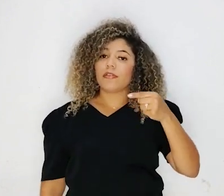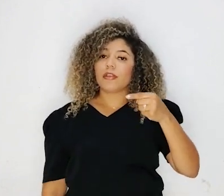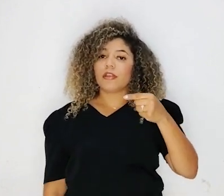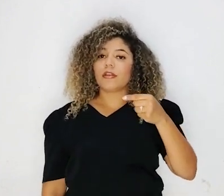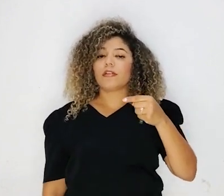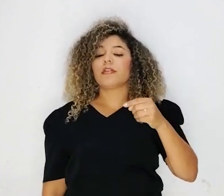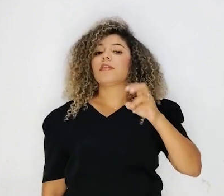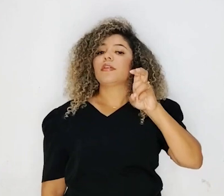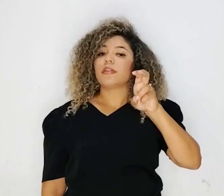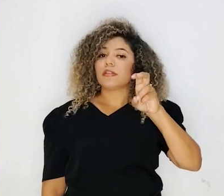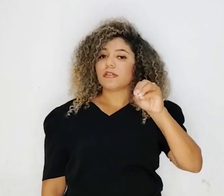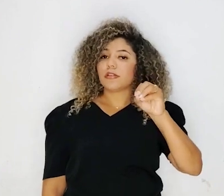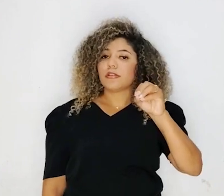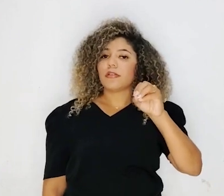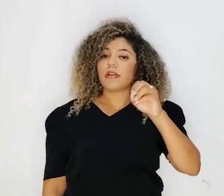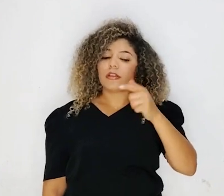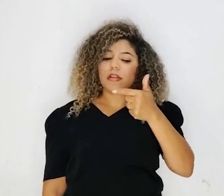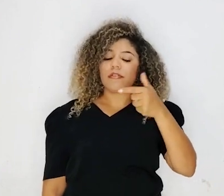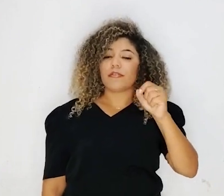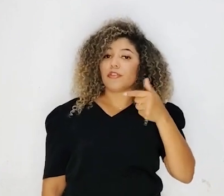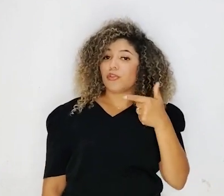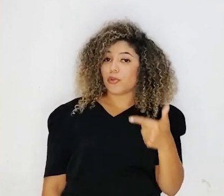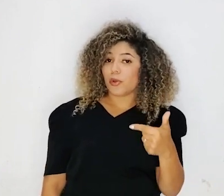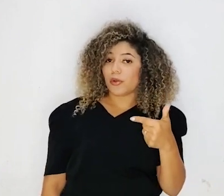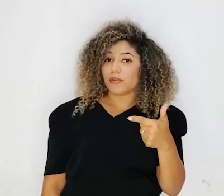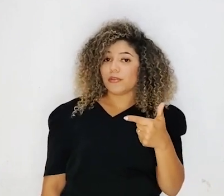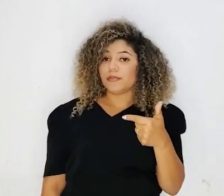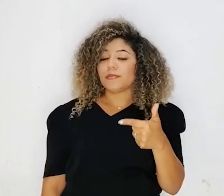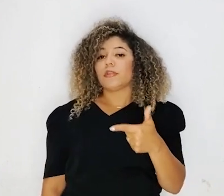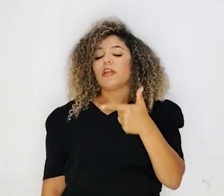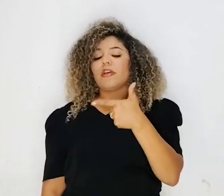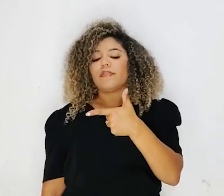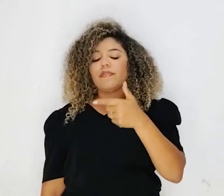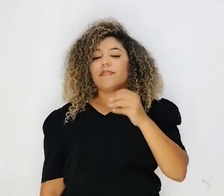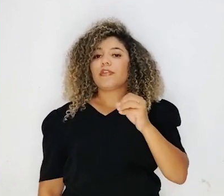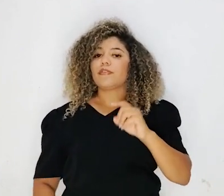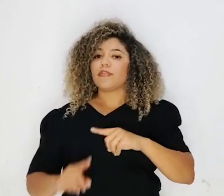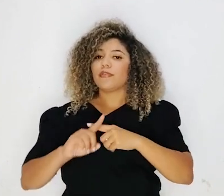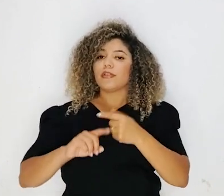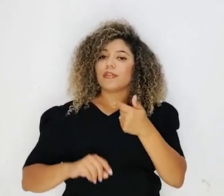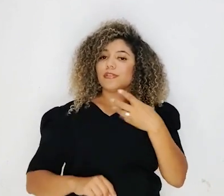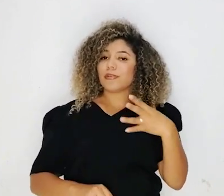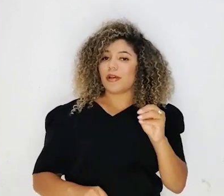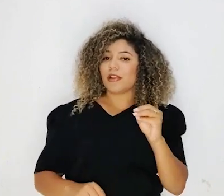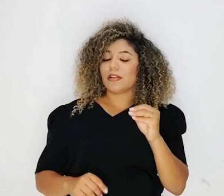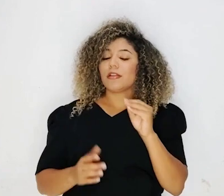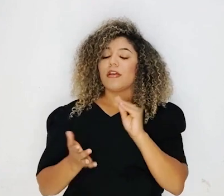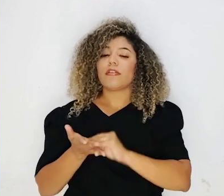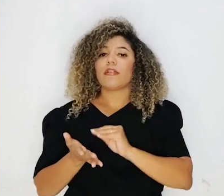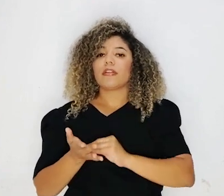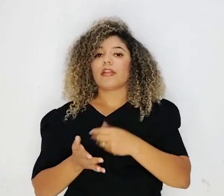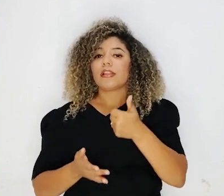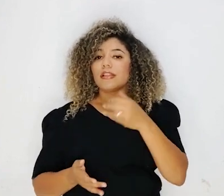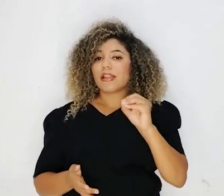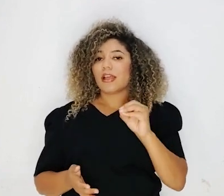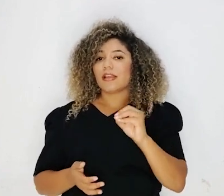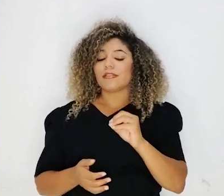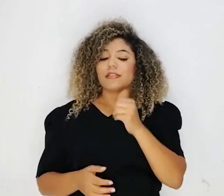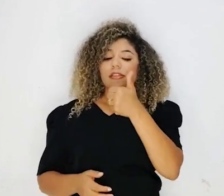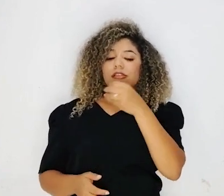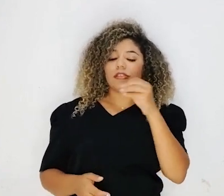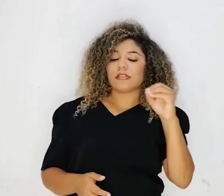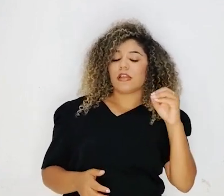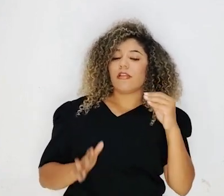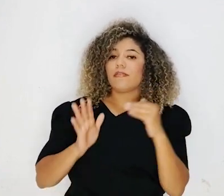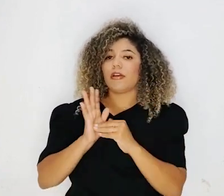vai para 50, 50 para 22, vai dar 20 vezes 2, 40, sobra 10. E aí aumenta, fica 100. 100